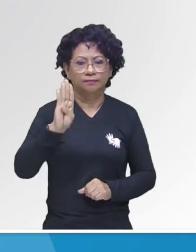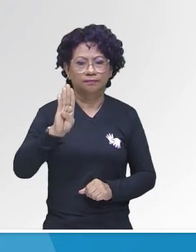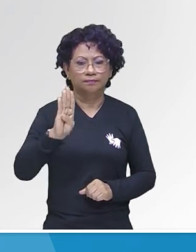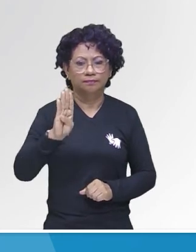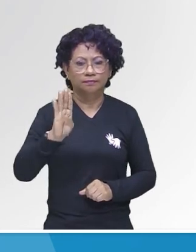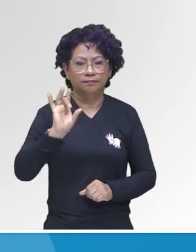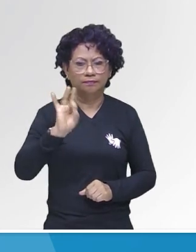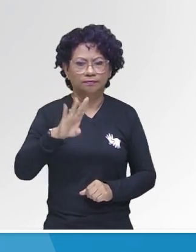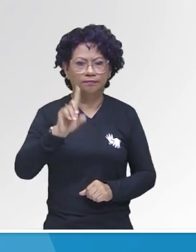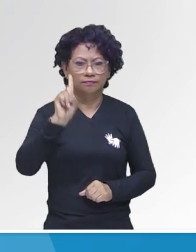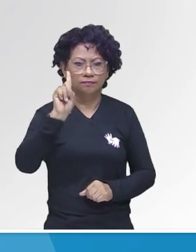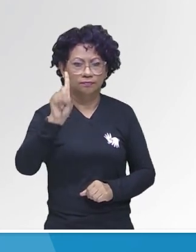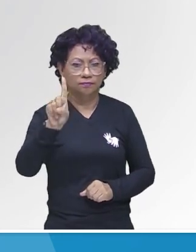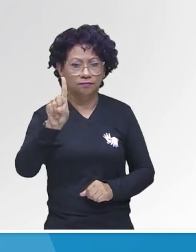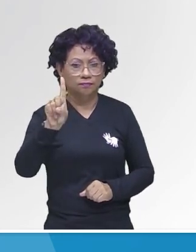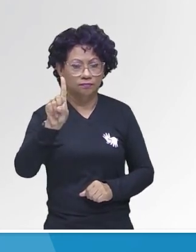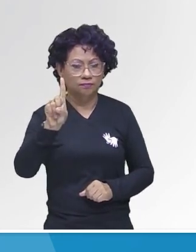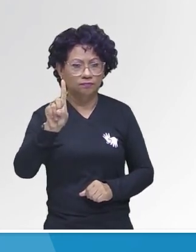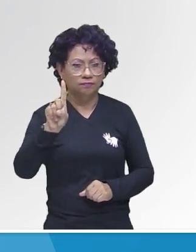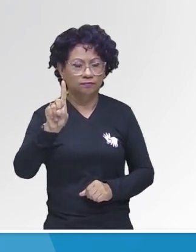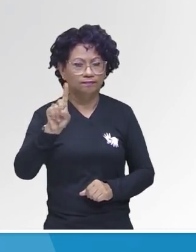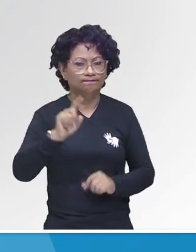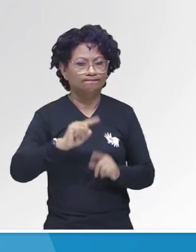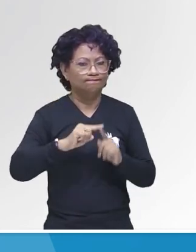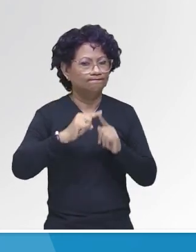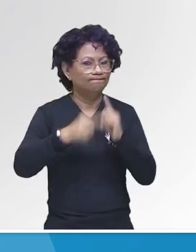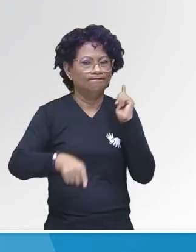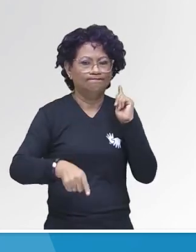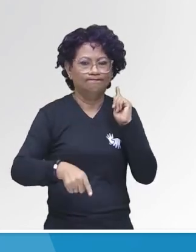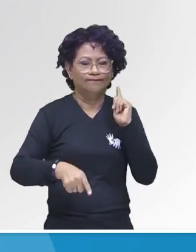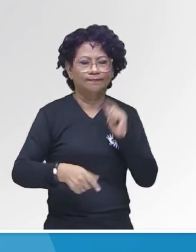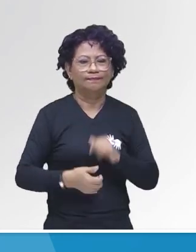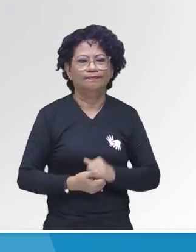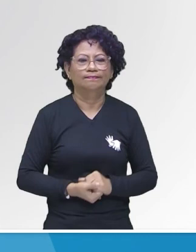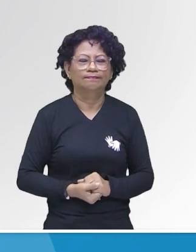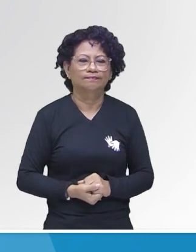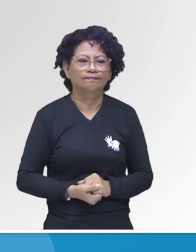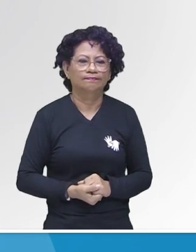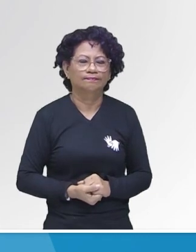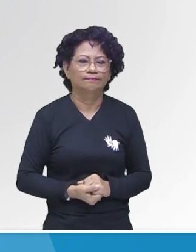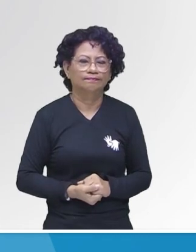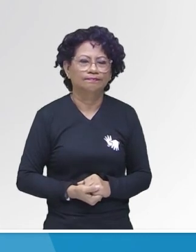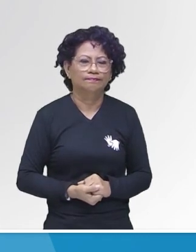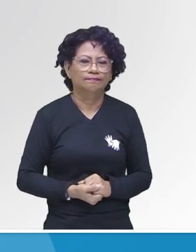Na letra B, a gente fala que não são colineares,